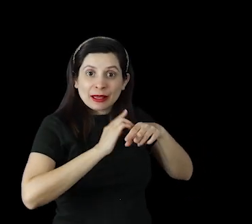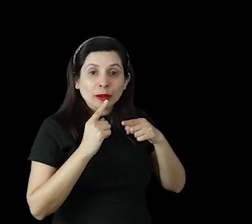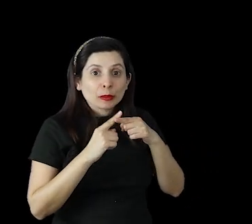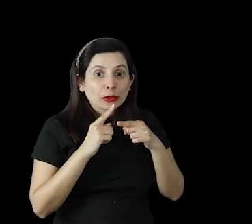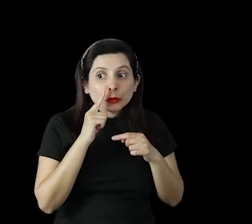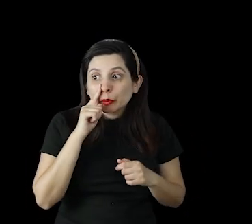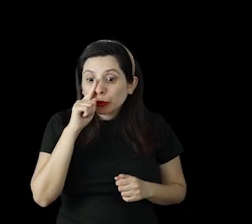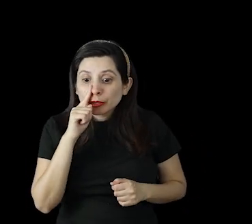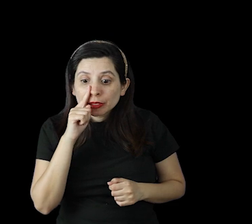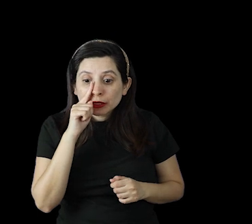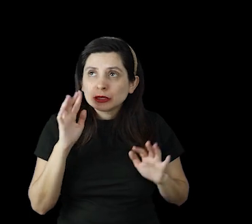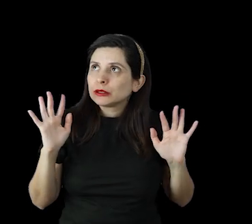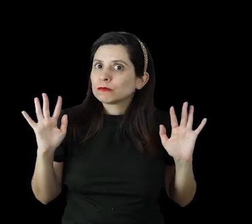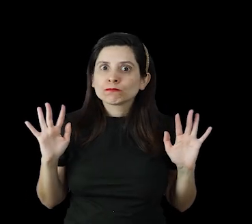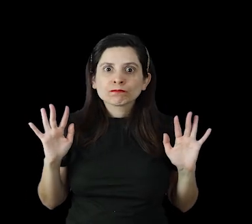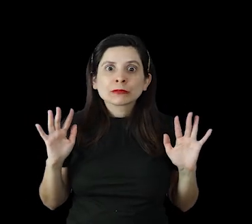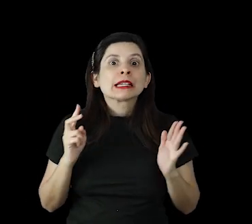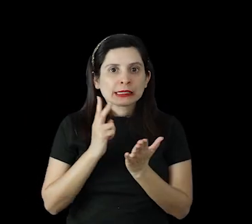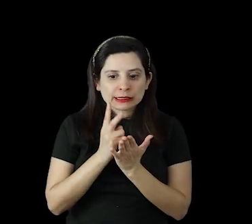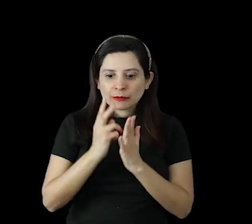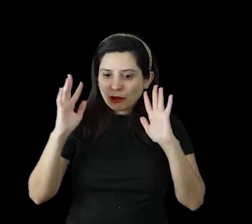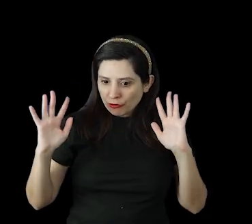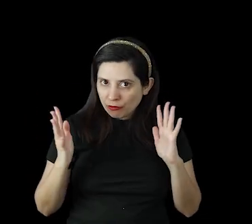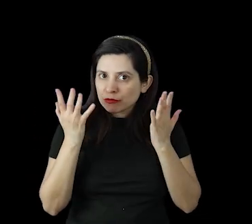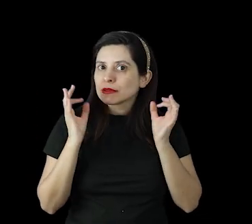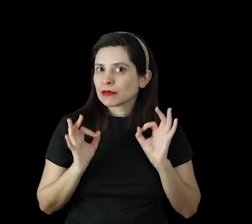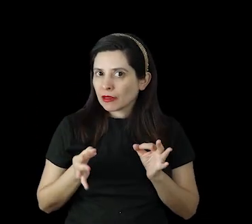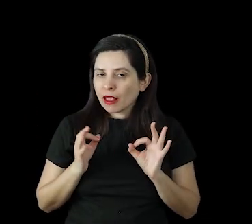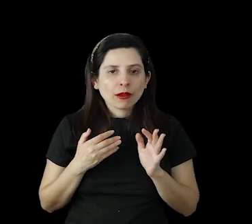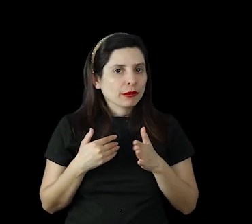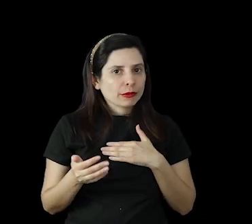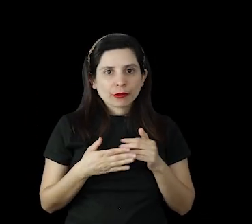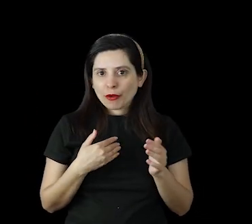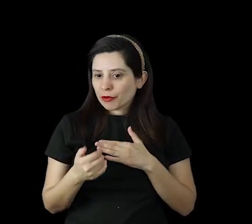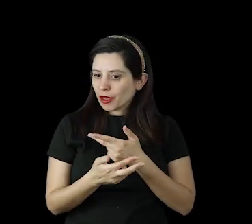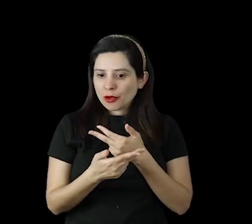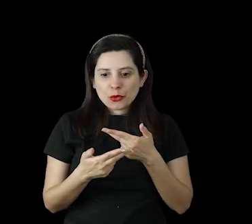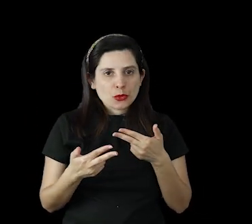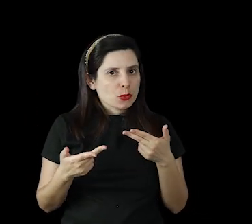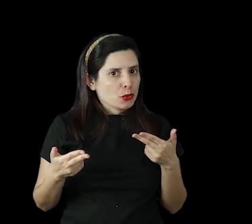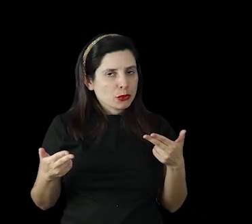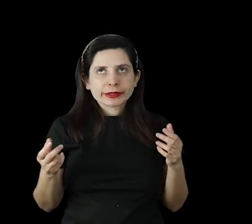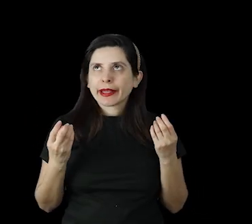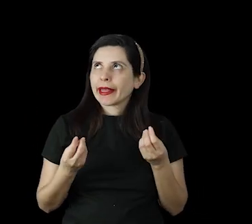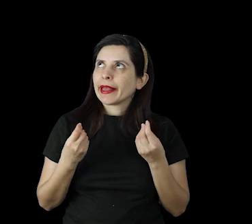sempre estava para acontecer, né? Então, qualquer coisa que a gente